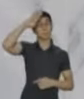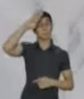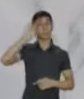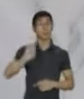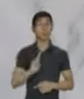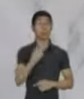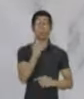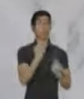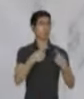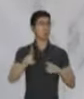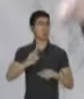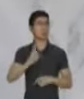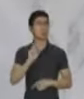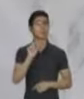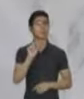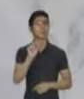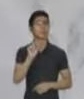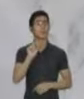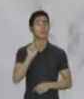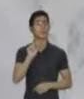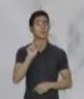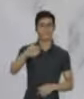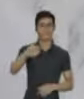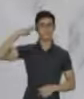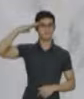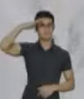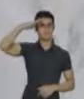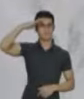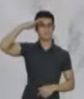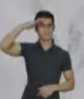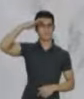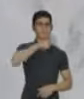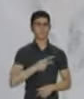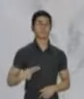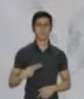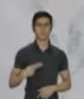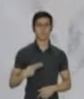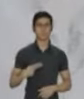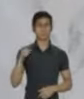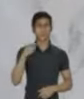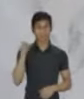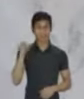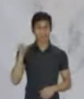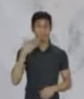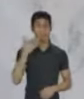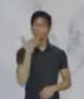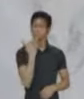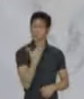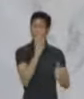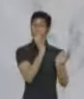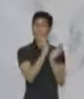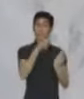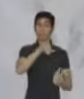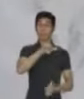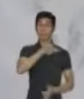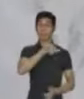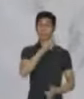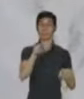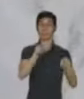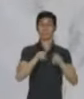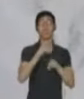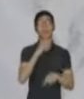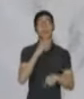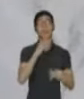senhor já emocionar o atual presidente da república que pediu a milícia no rio de janeiro e que é vizinho do autor do crime contra maria e